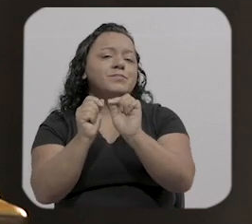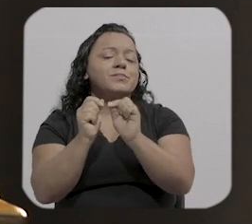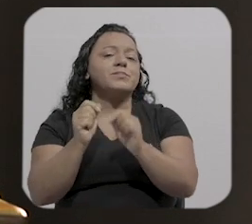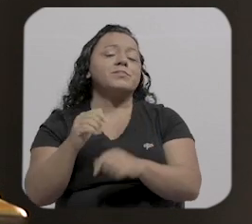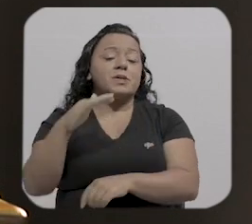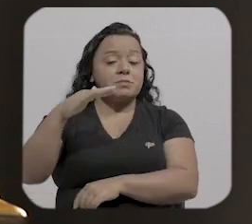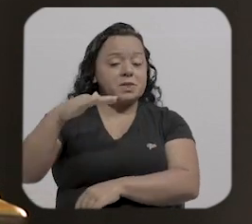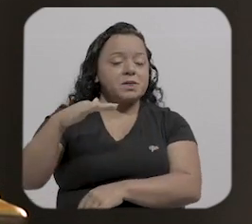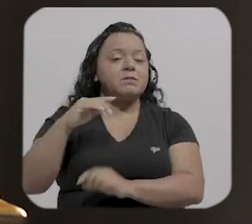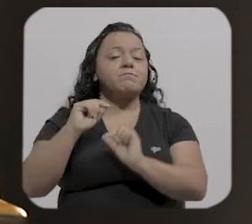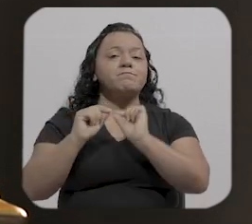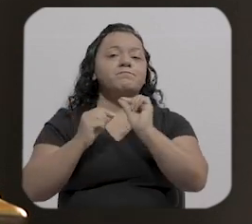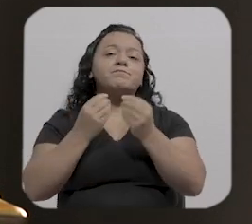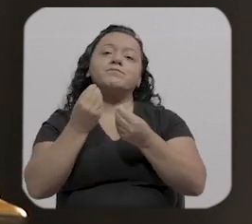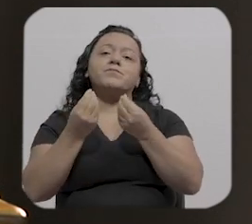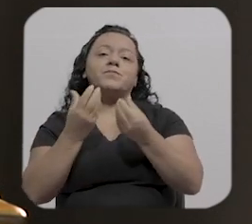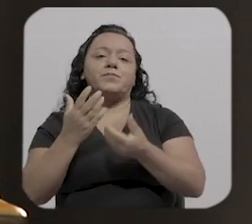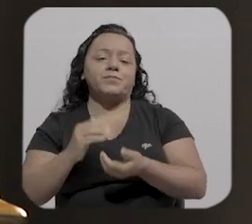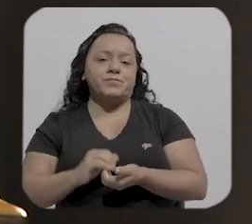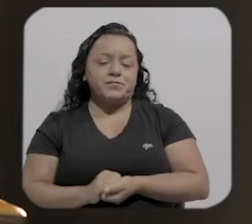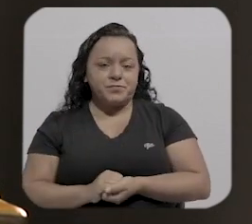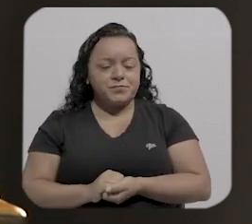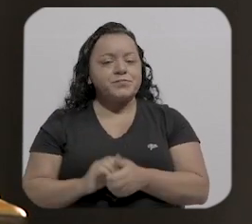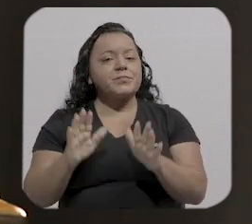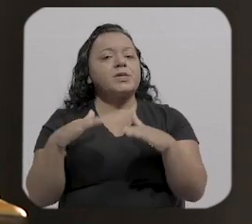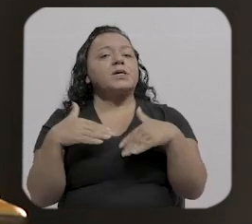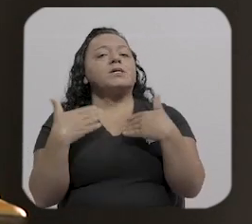Pequenos e tal. E